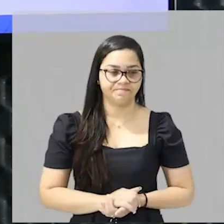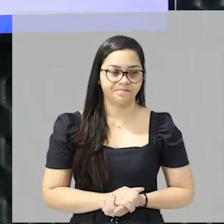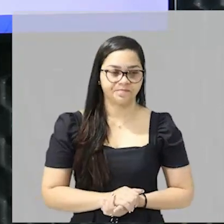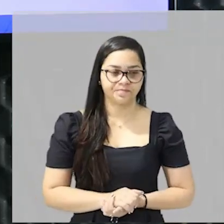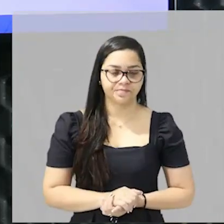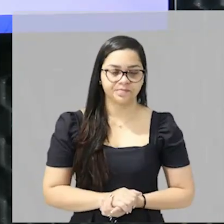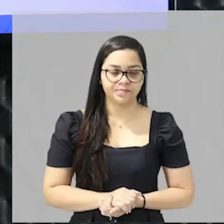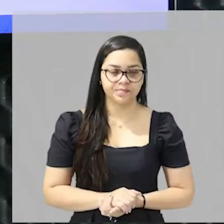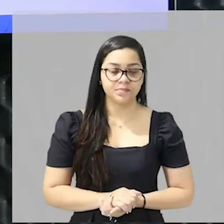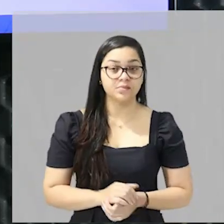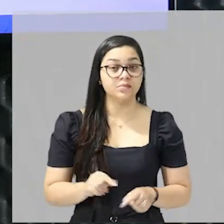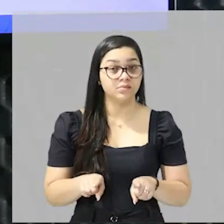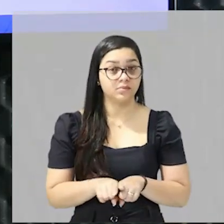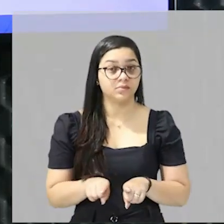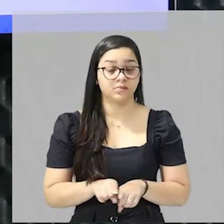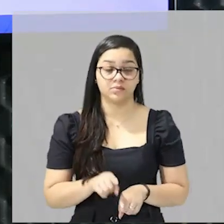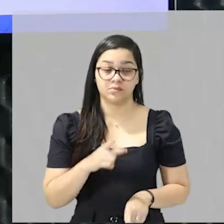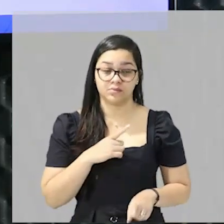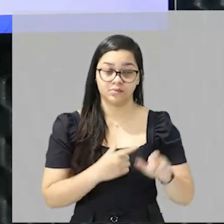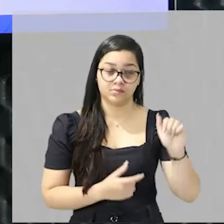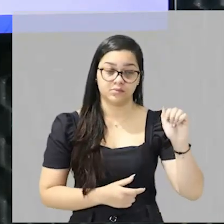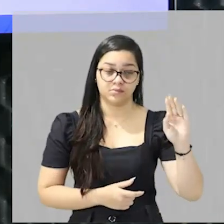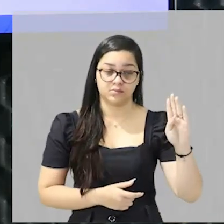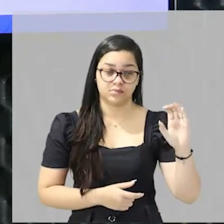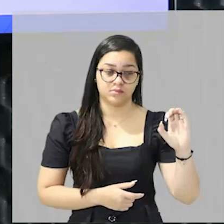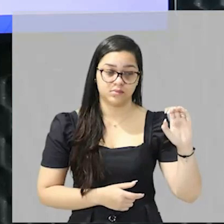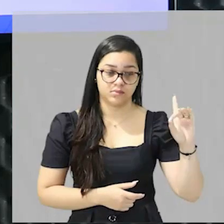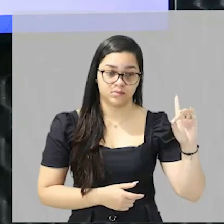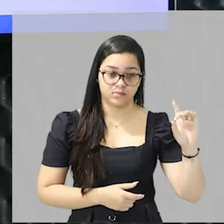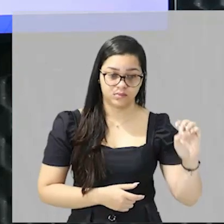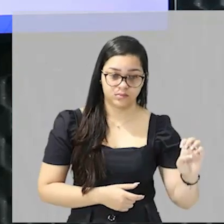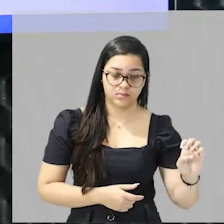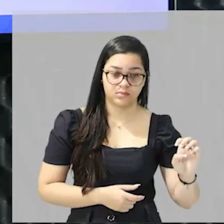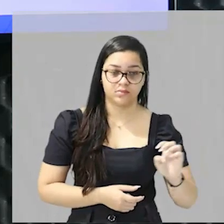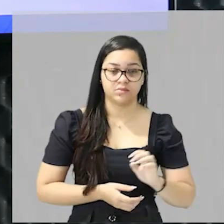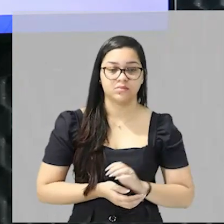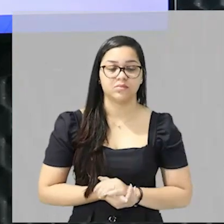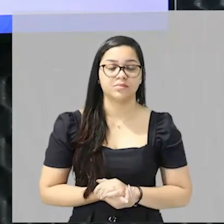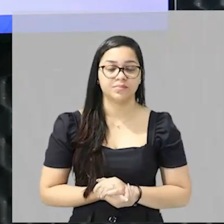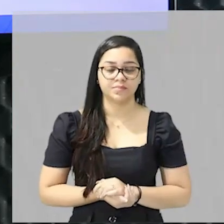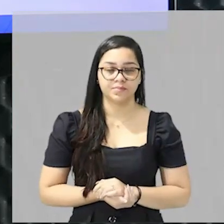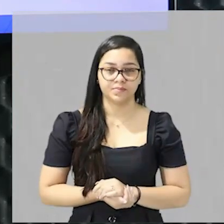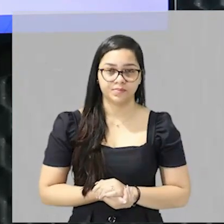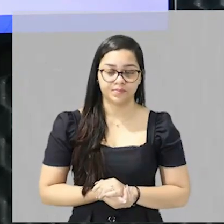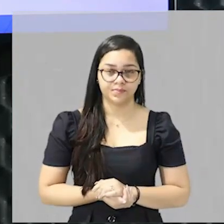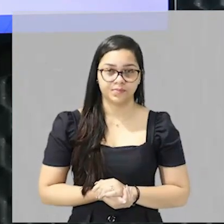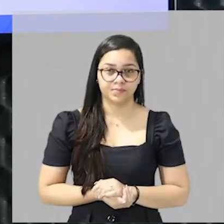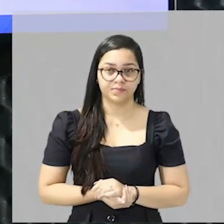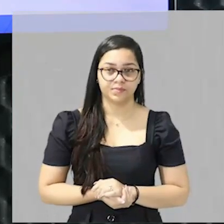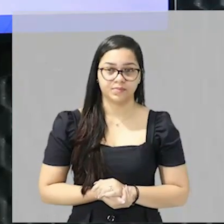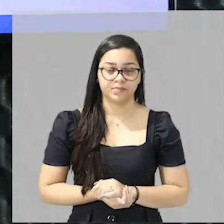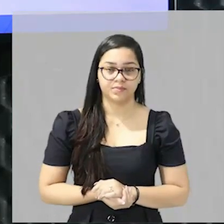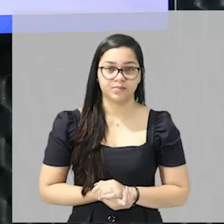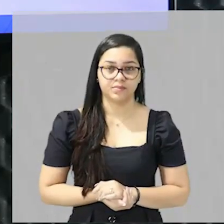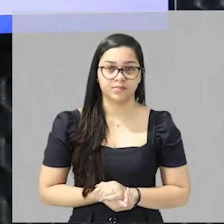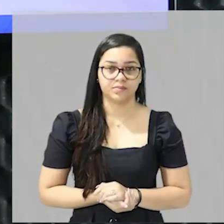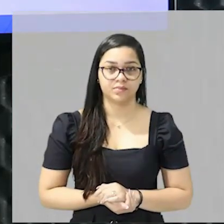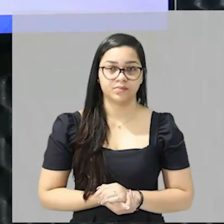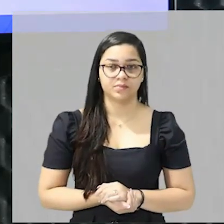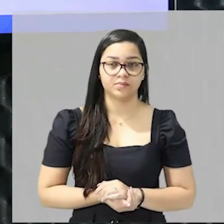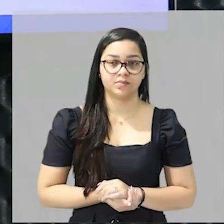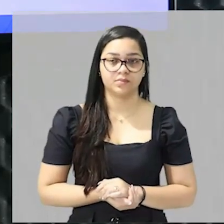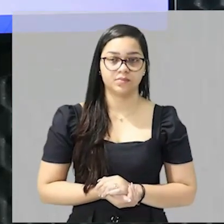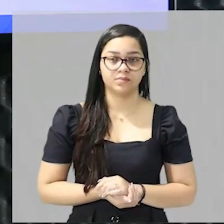da. E aí eu tenho opções: boicote às ideias, a ideais libertários, veto ao culto das tradições, poder